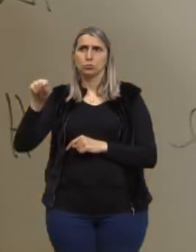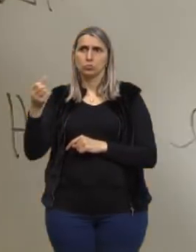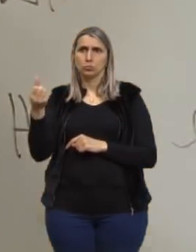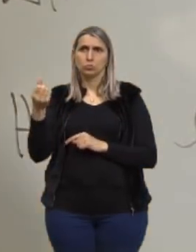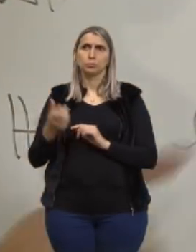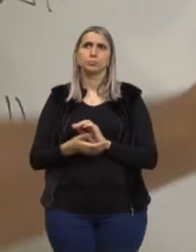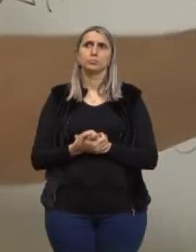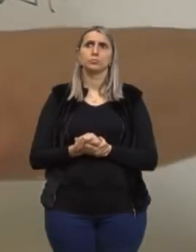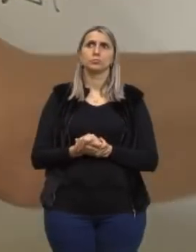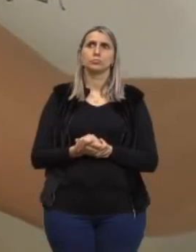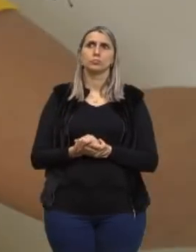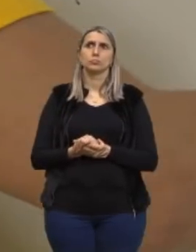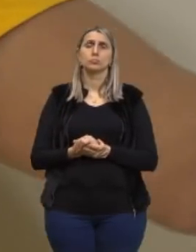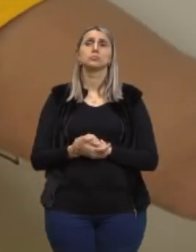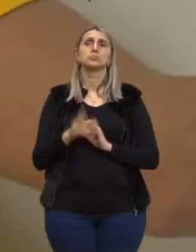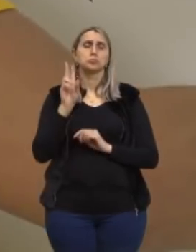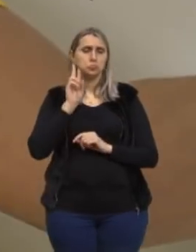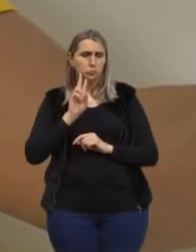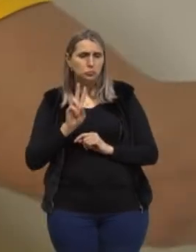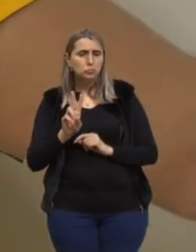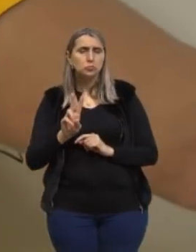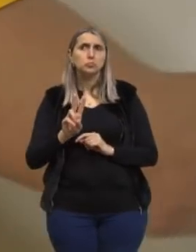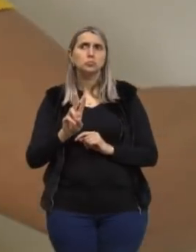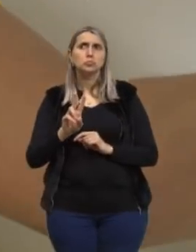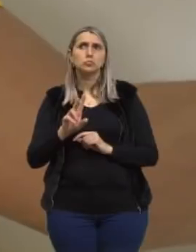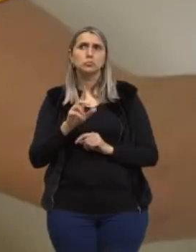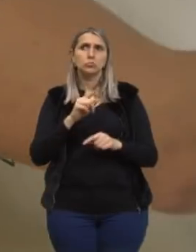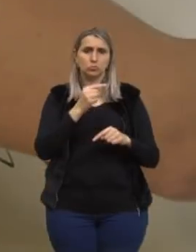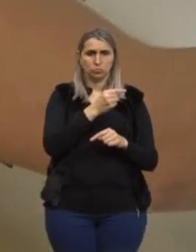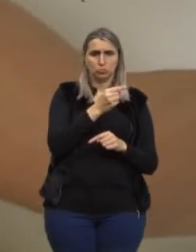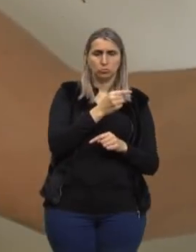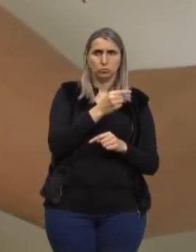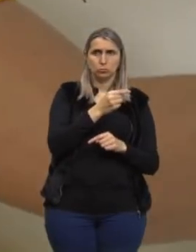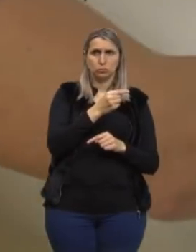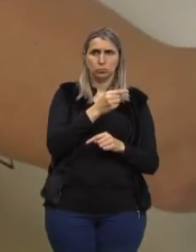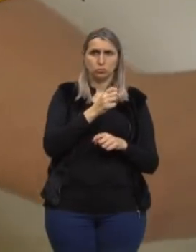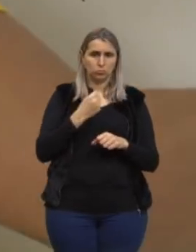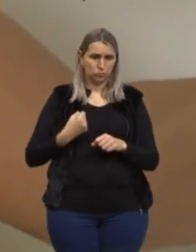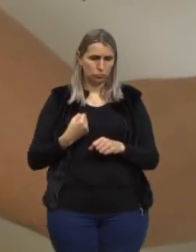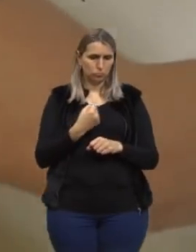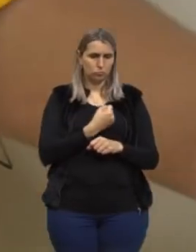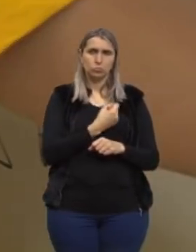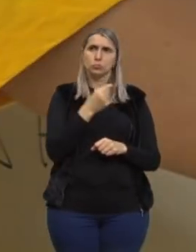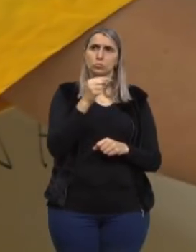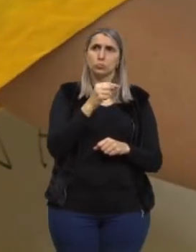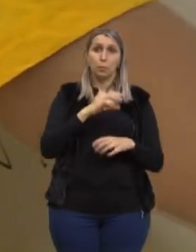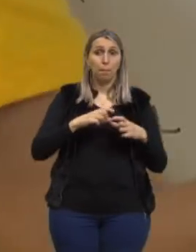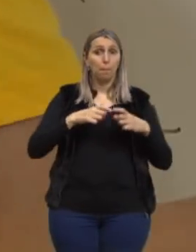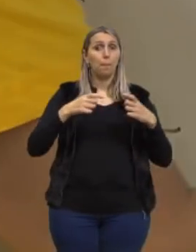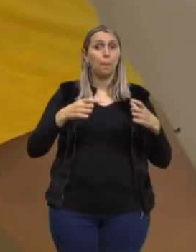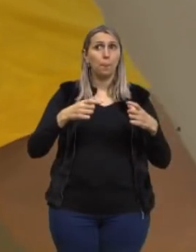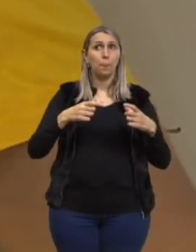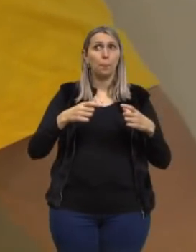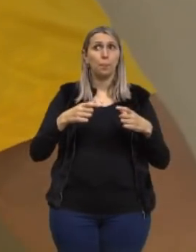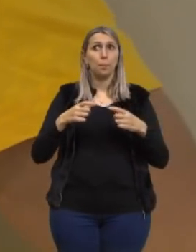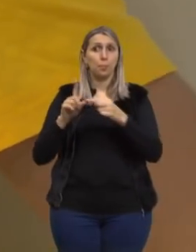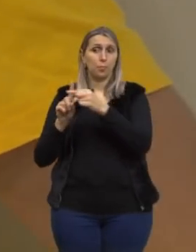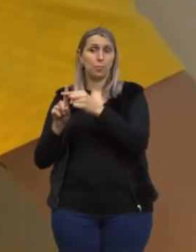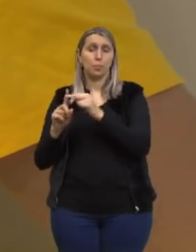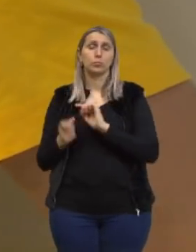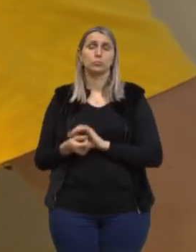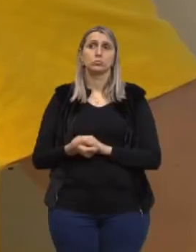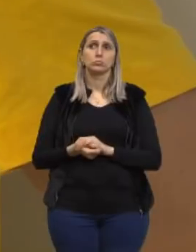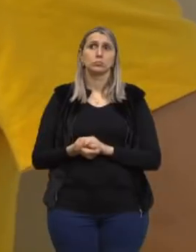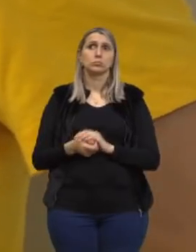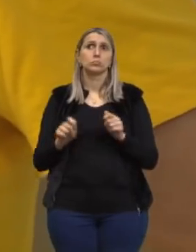ó ó eu já vejo que o meu sinal negativo meu número negativo é maior do que o